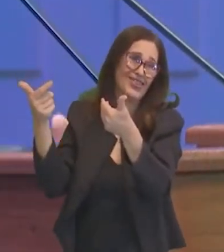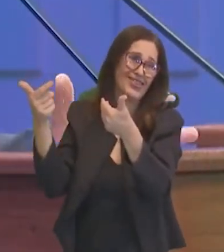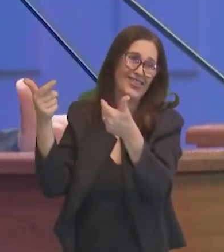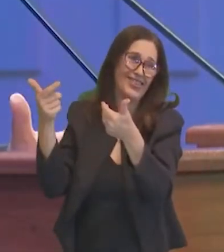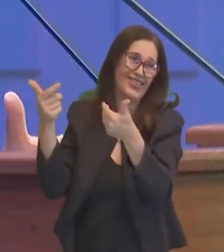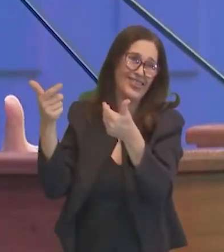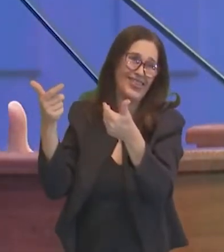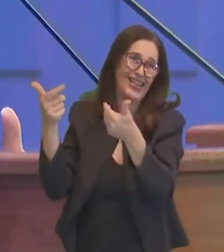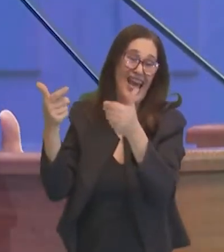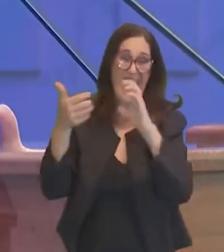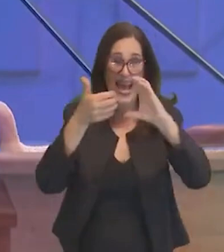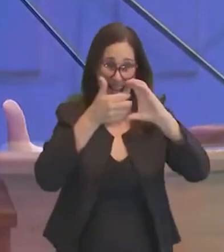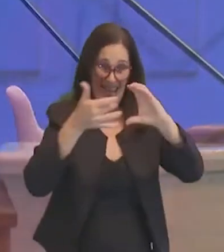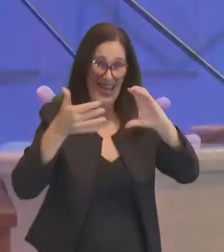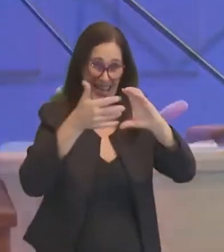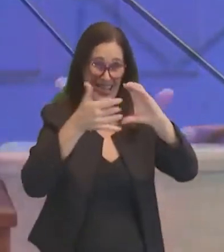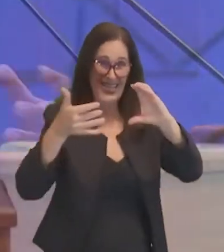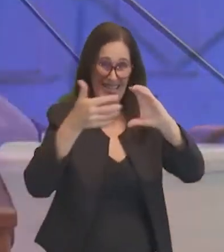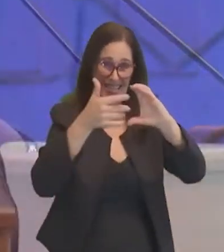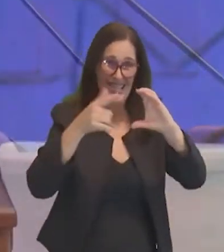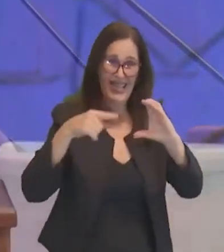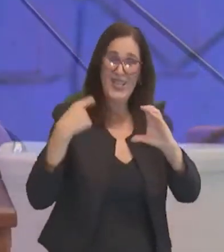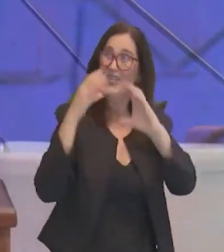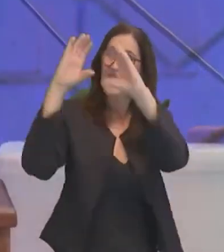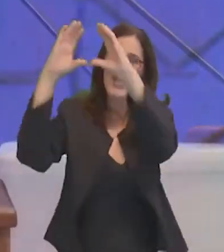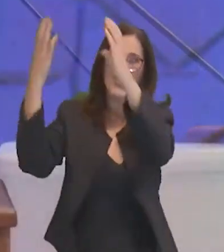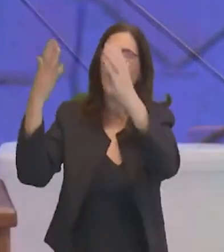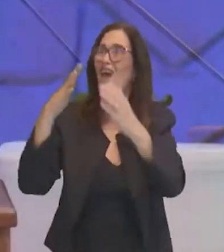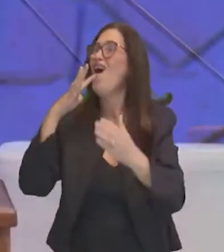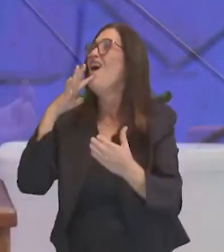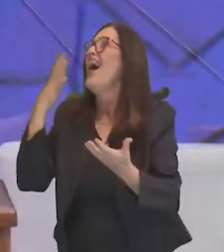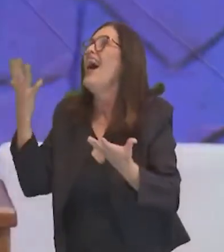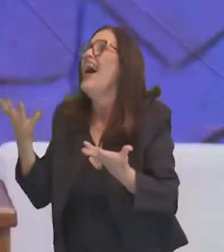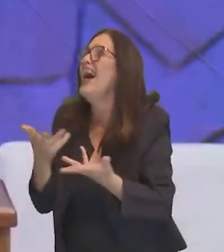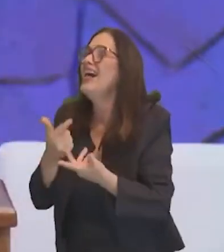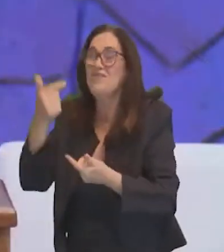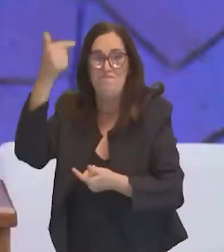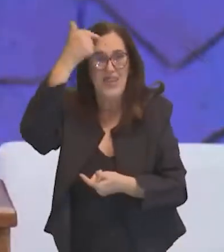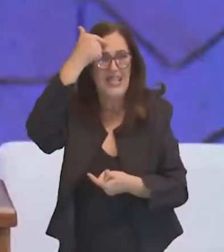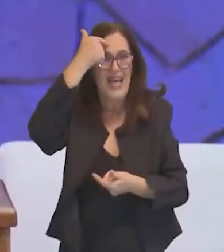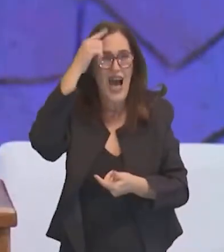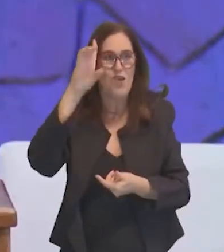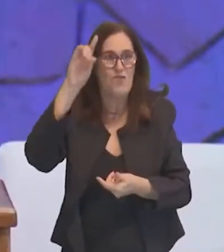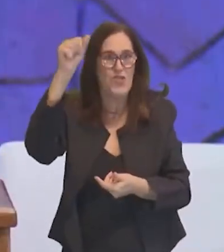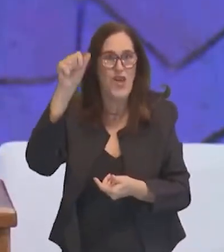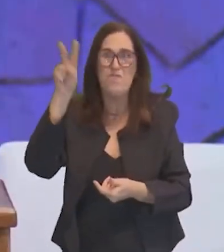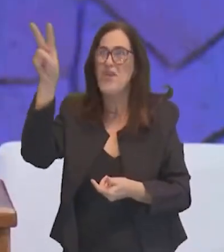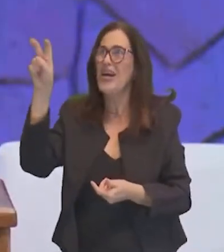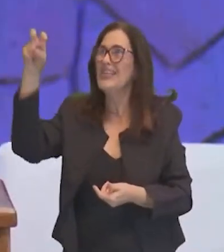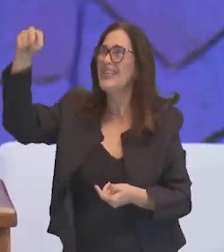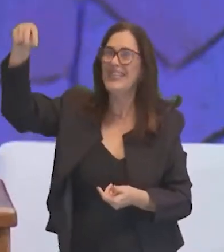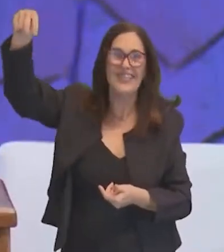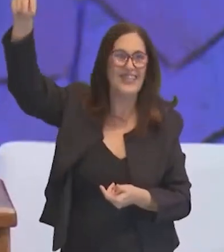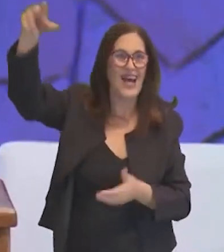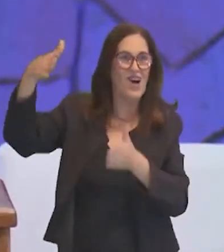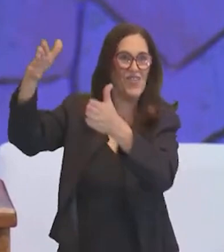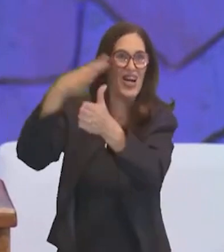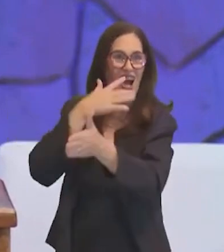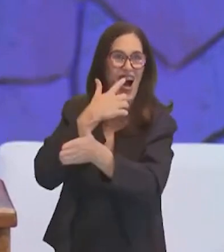E uma das características maravilhosas do céu que me encanta é pensar que um dia poderei andar eu nas ruas de